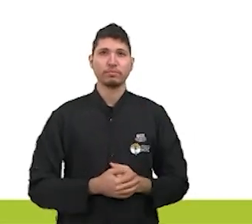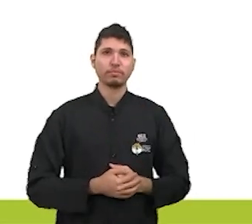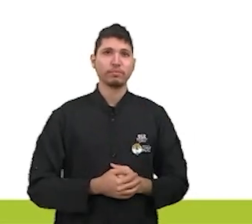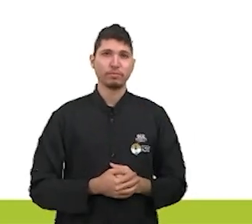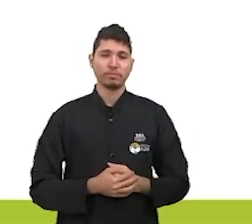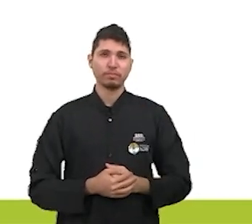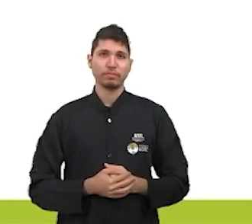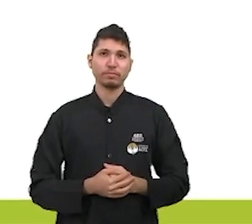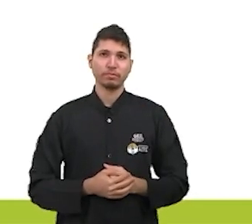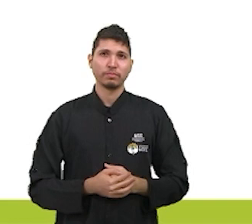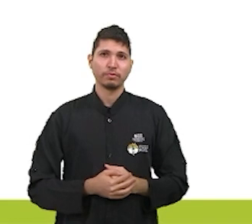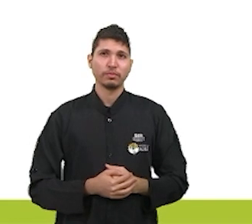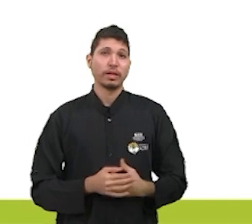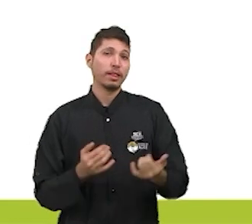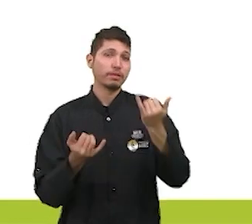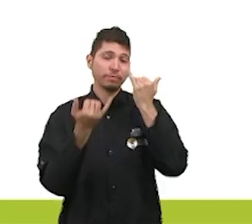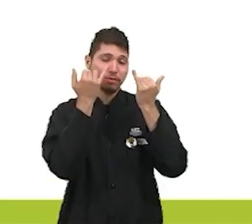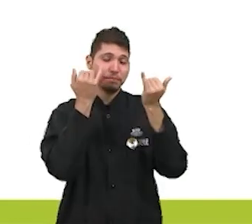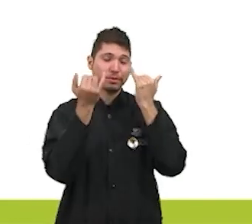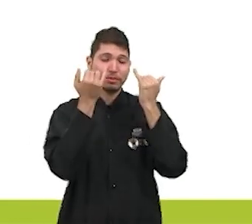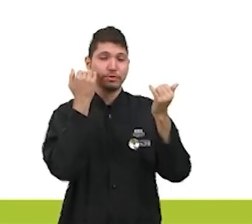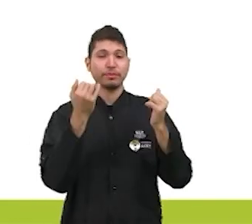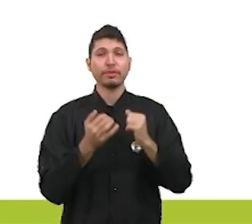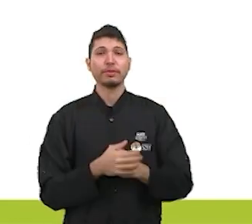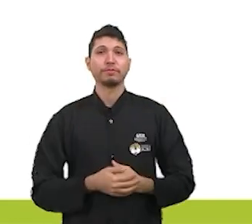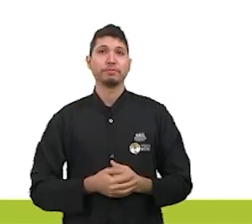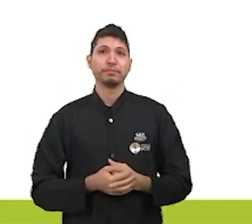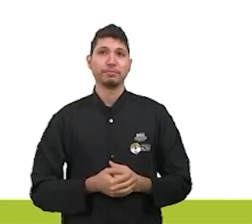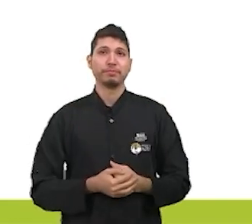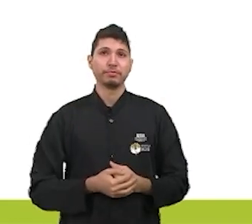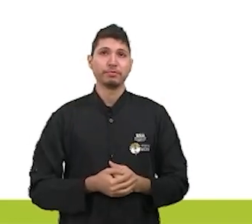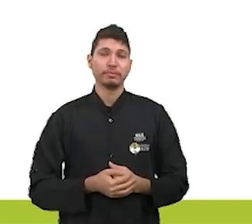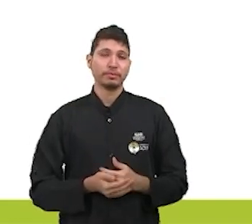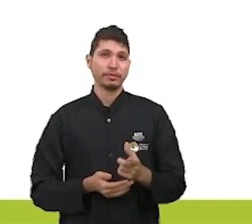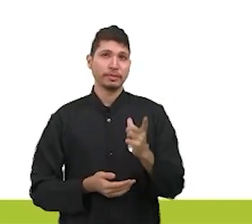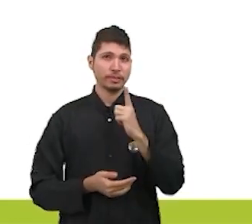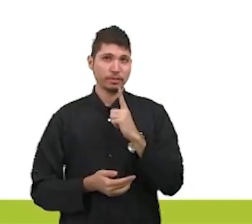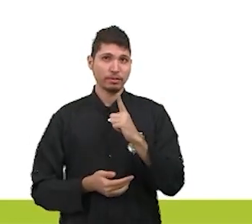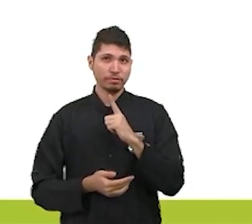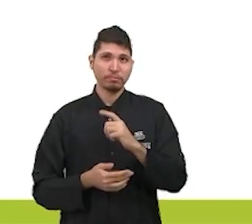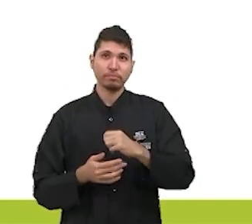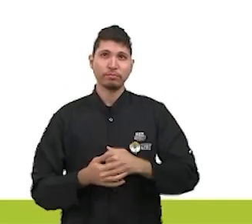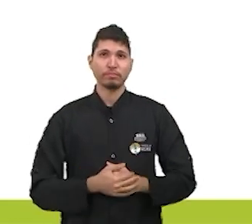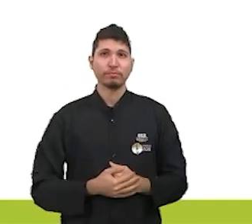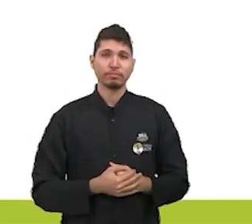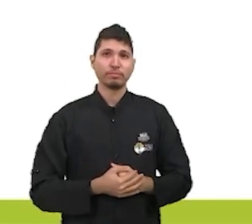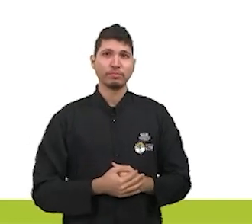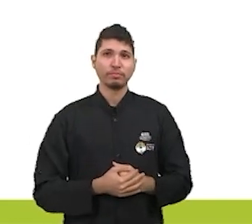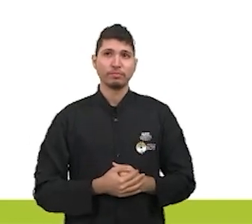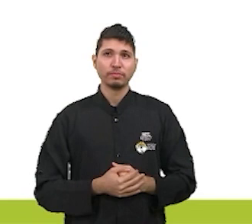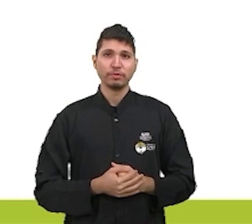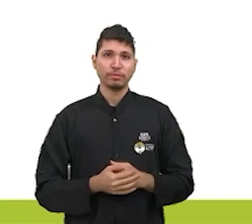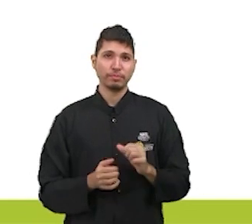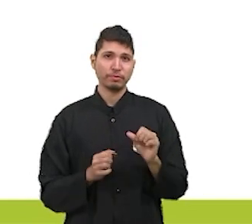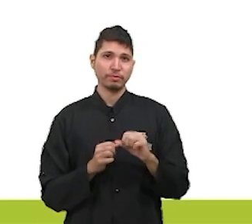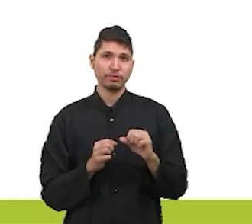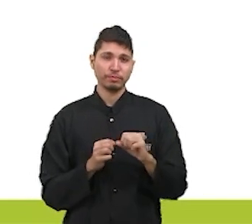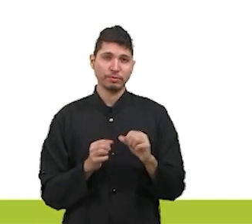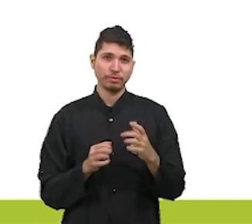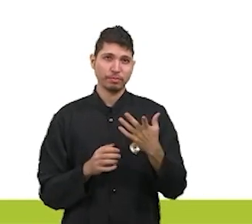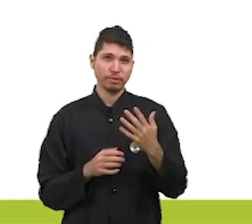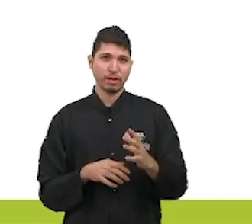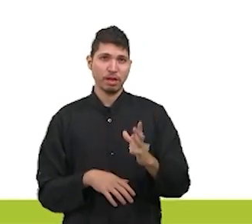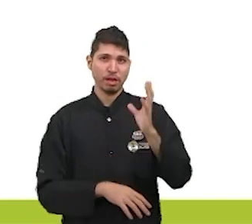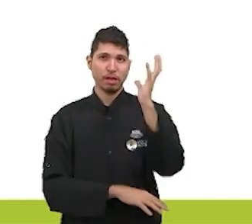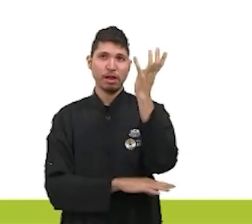lá. O que eu tenho no probleminha aqui, ó? Eu tenho uma relação, deixa eu fazer um desenho rápido aqui para você entender a nossa árvore de Natal lá,